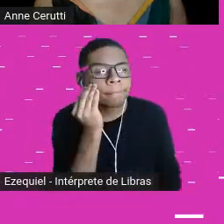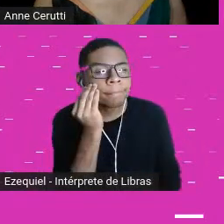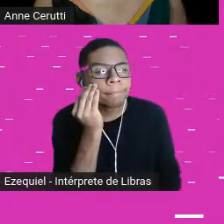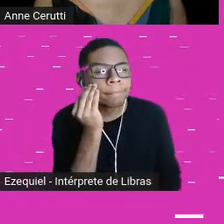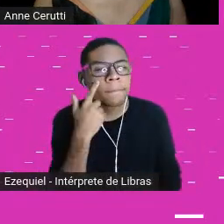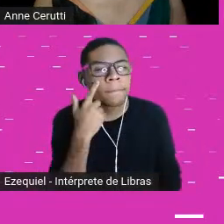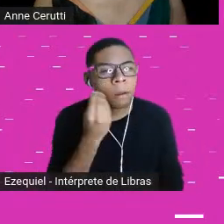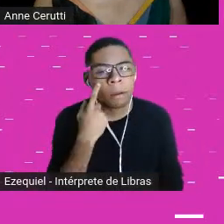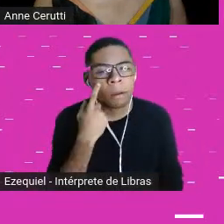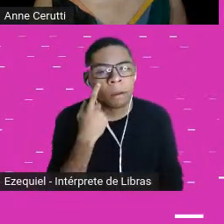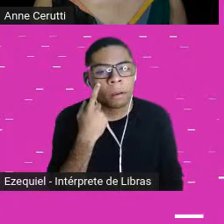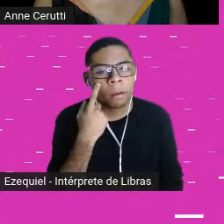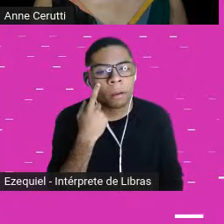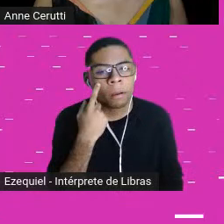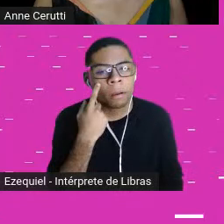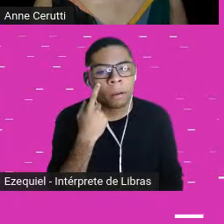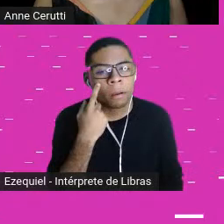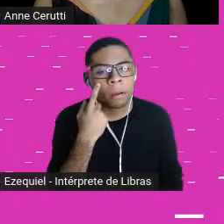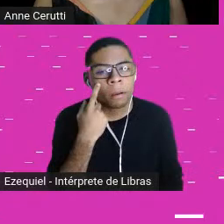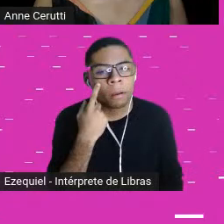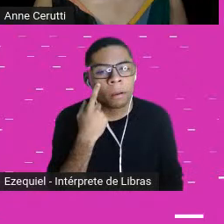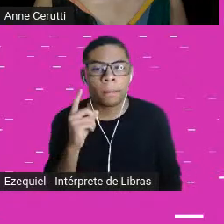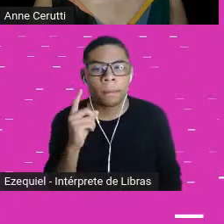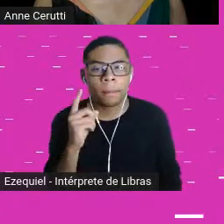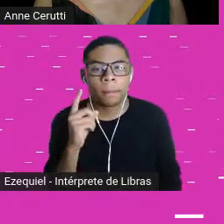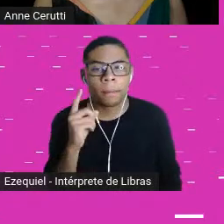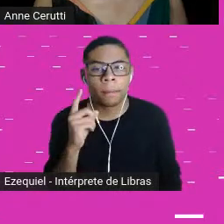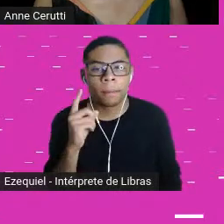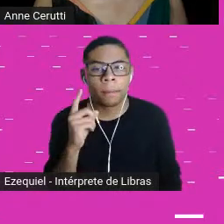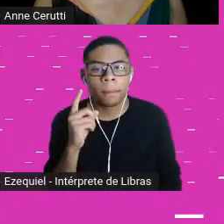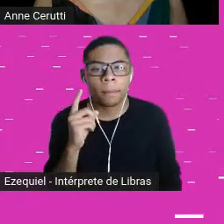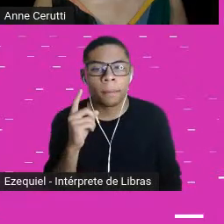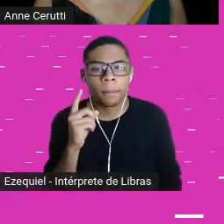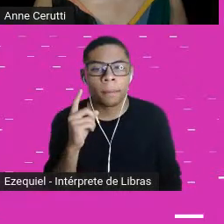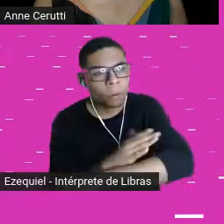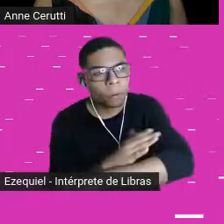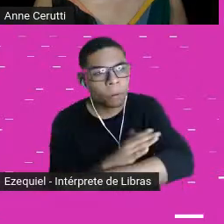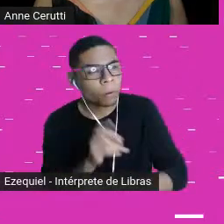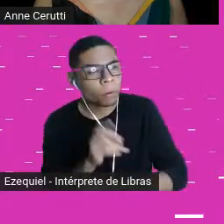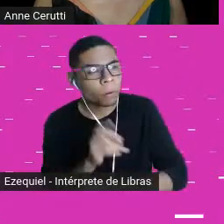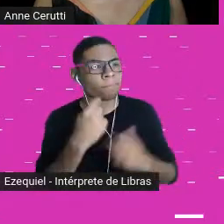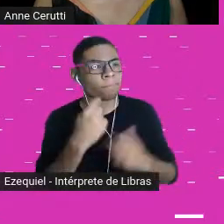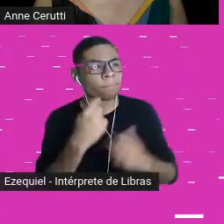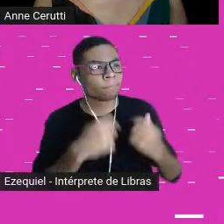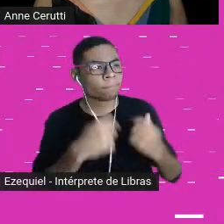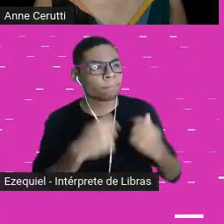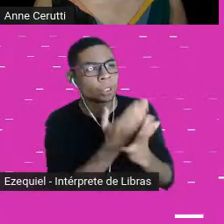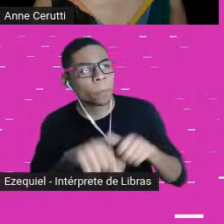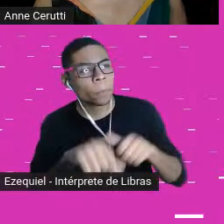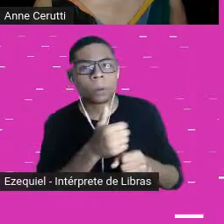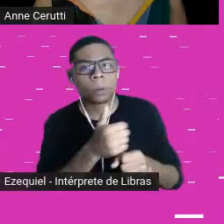ia mudando realmente, né, a própria o andamento das coisas, né.